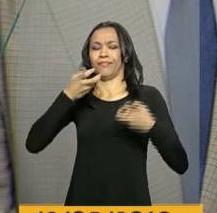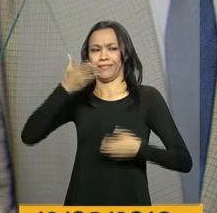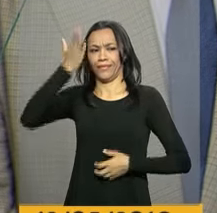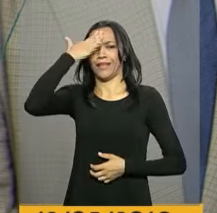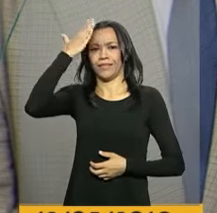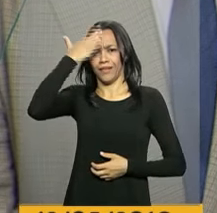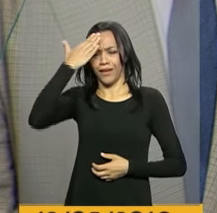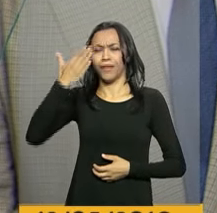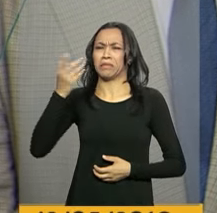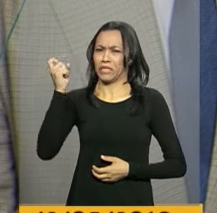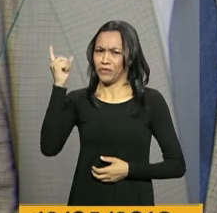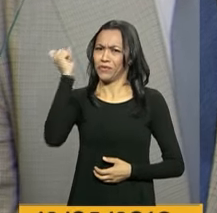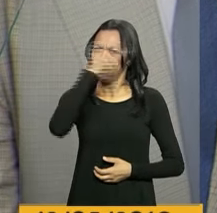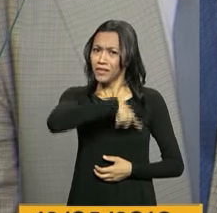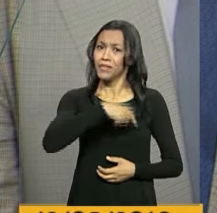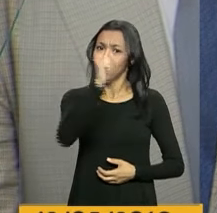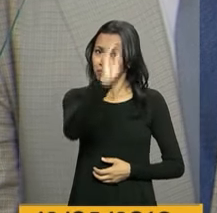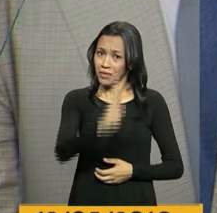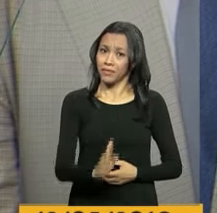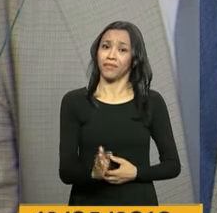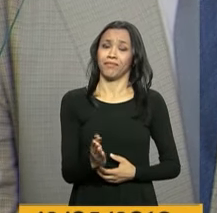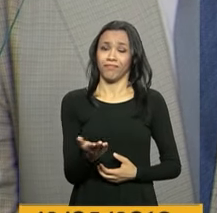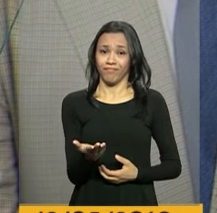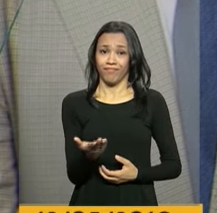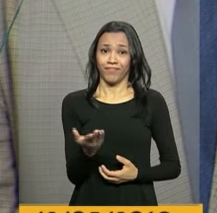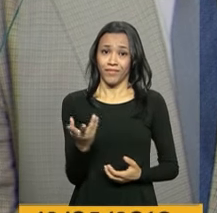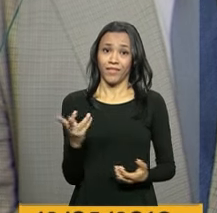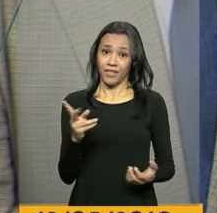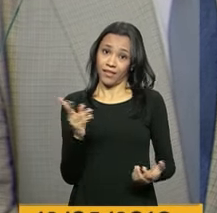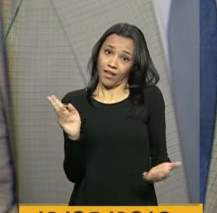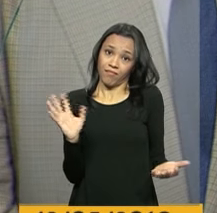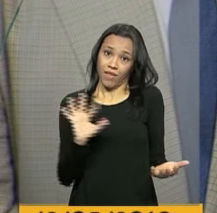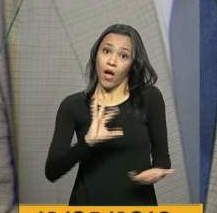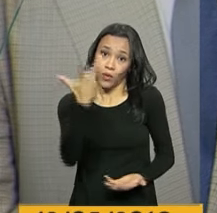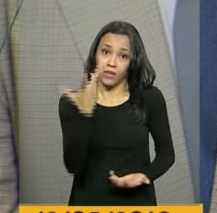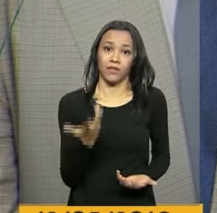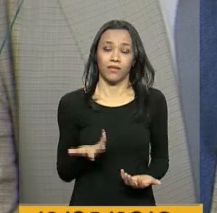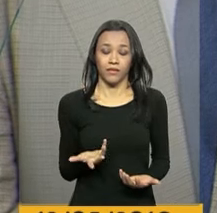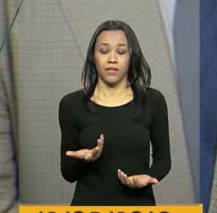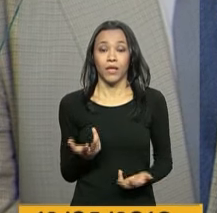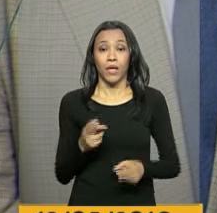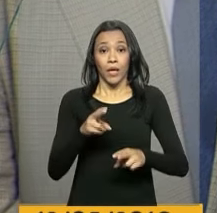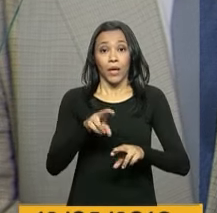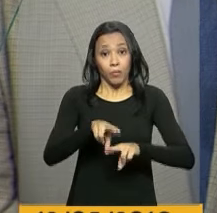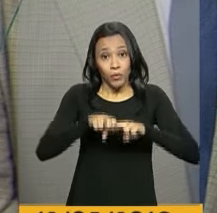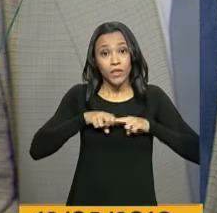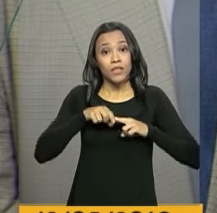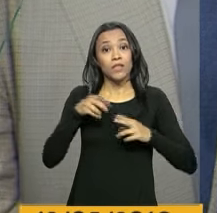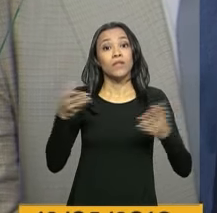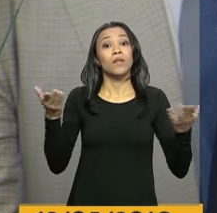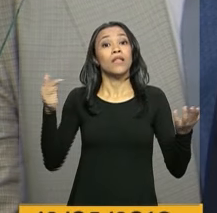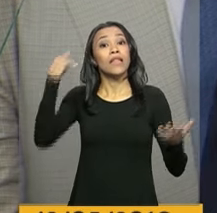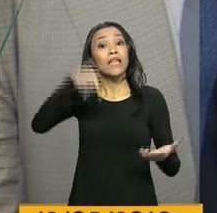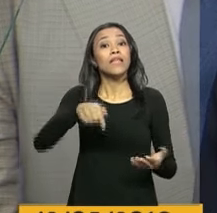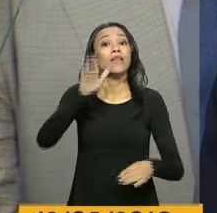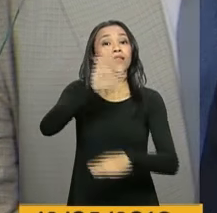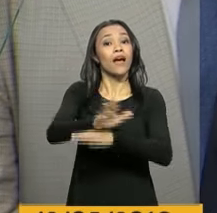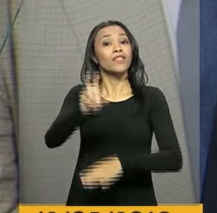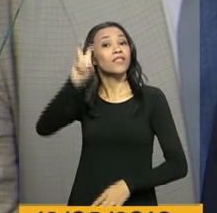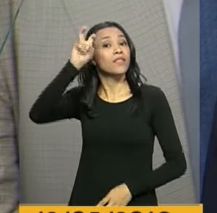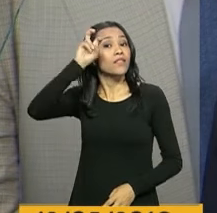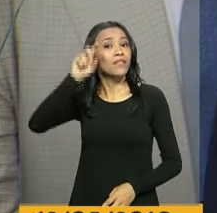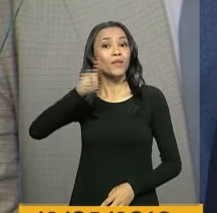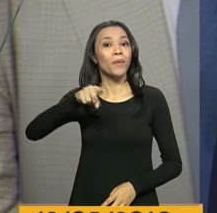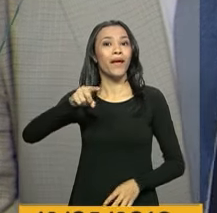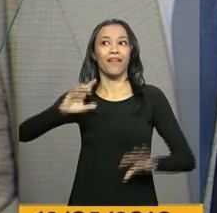momento difícil, delicado, ingrato que estamos todos passando. Por isso, nesta tarde de quinta-feira, não é momento